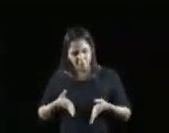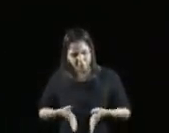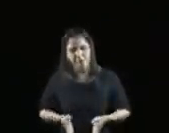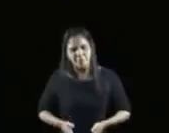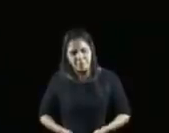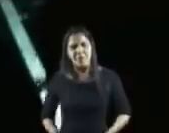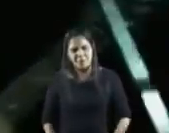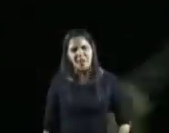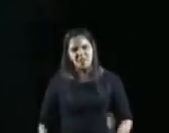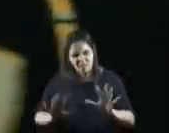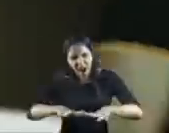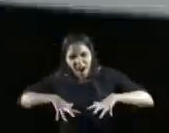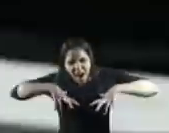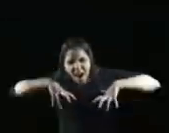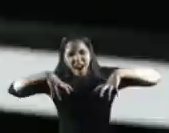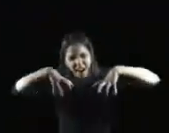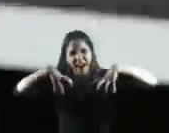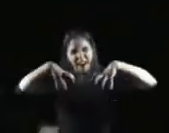Nasci pra ser